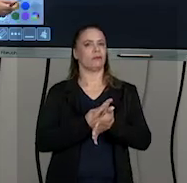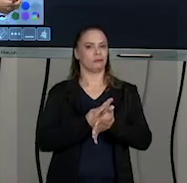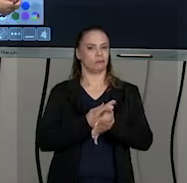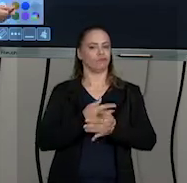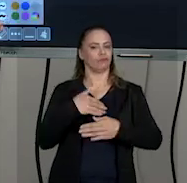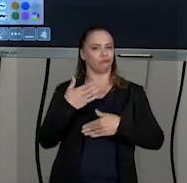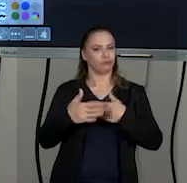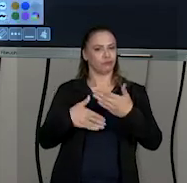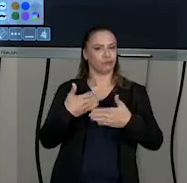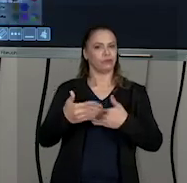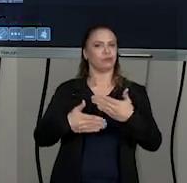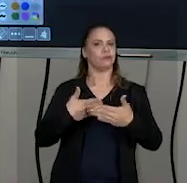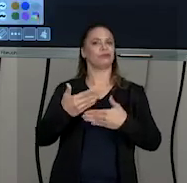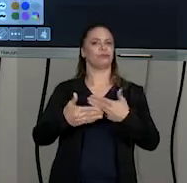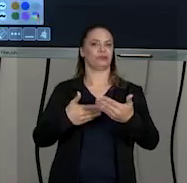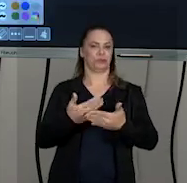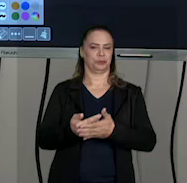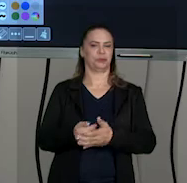sistema